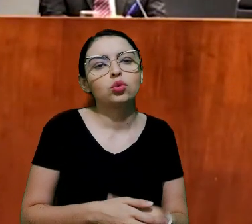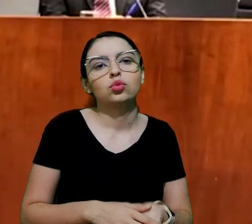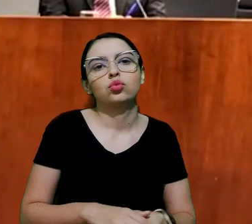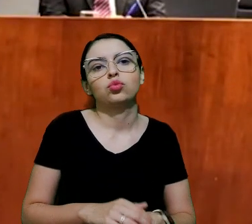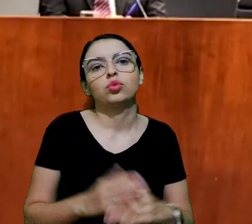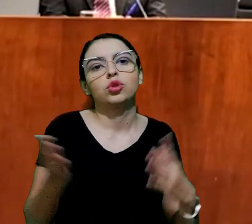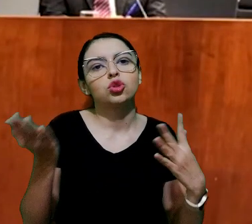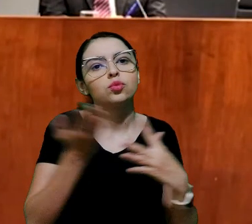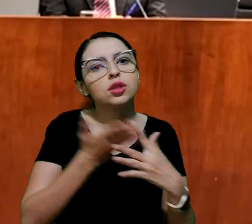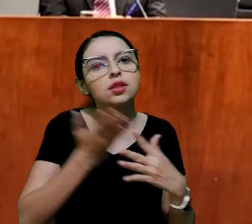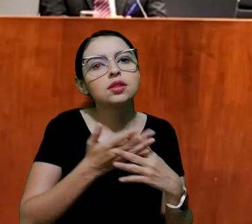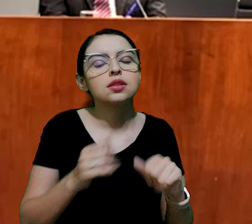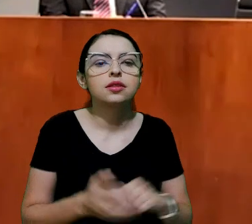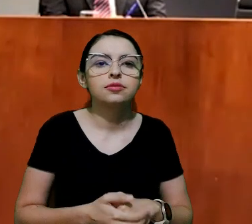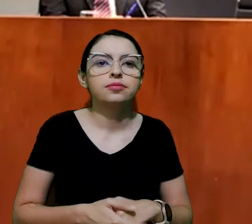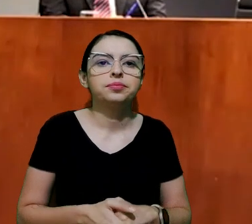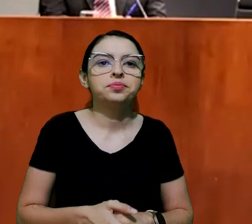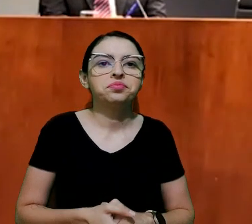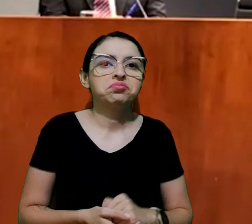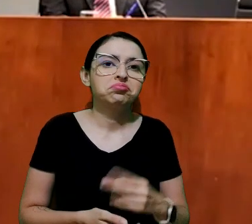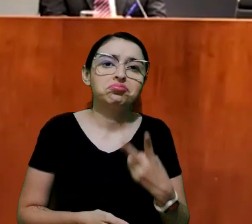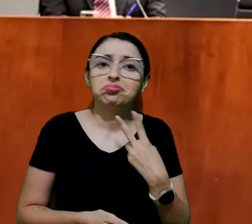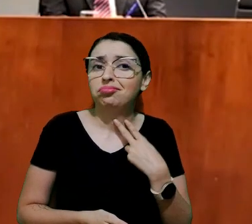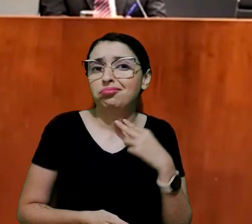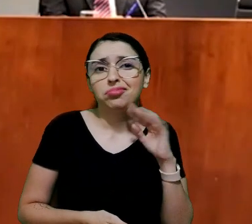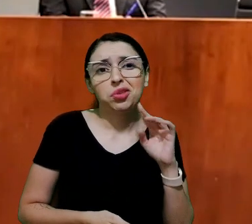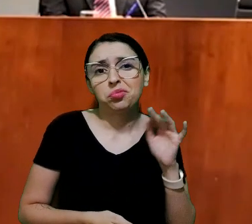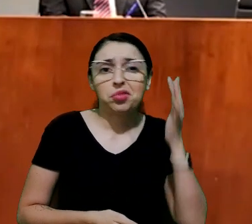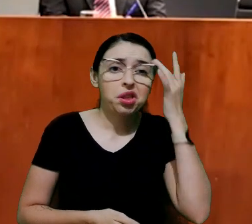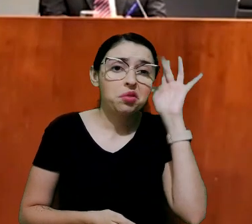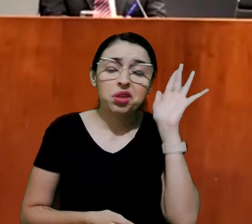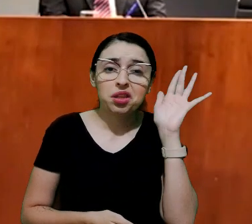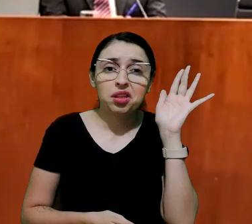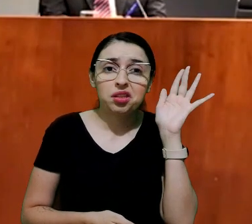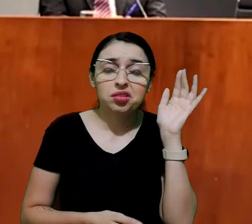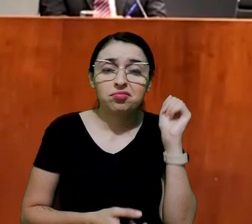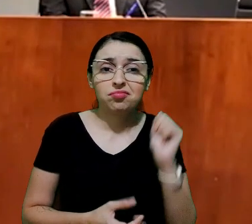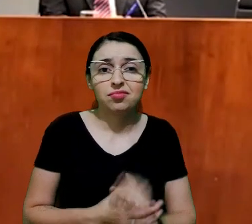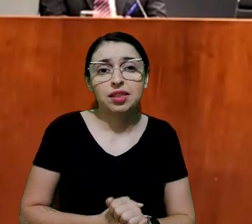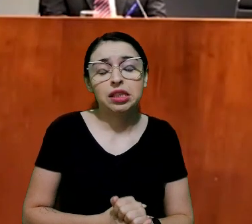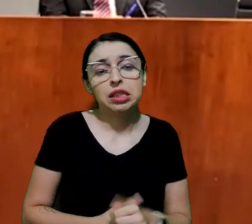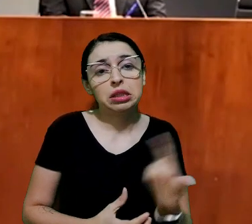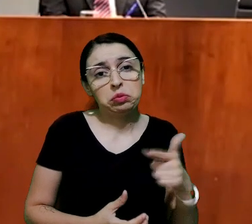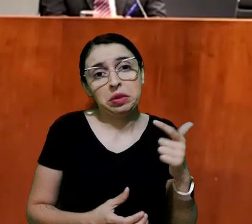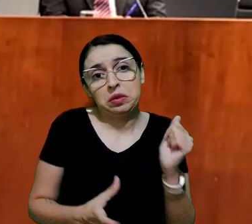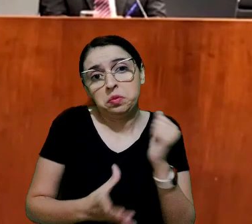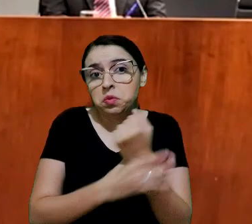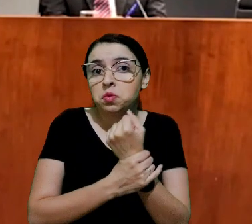E eu não sei o que é precedente. Então também me sinto muito insegura com isso.